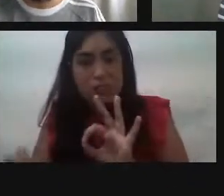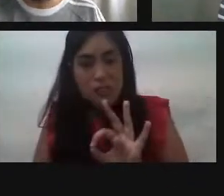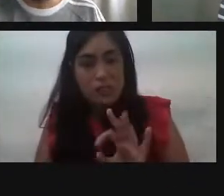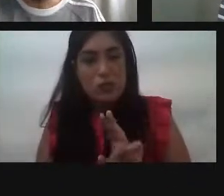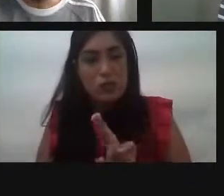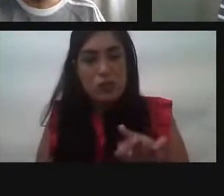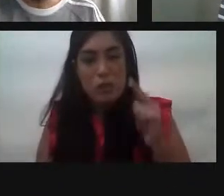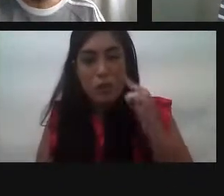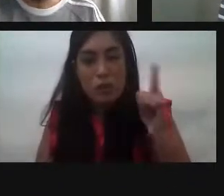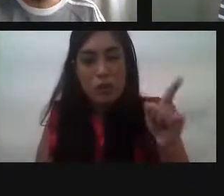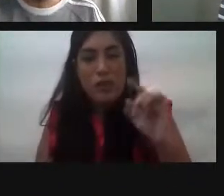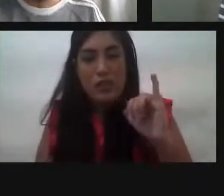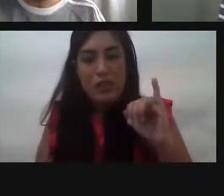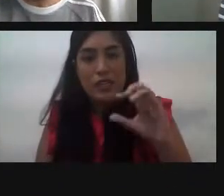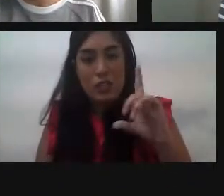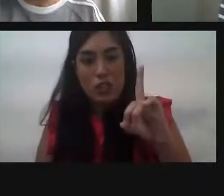Desassossego.